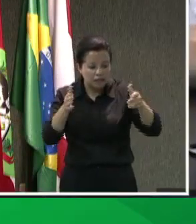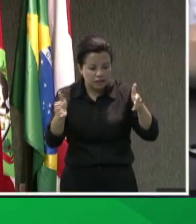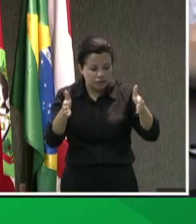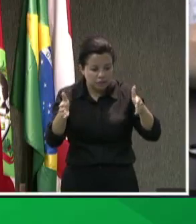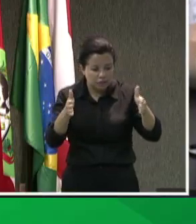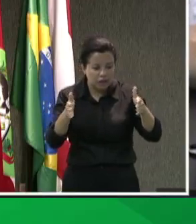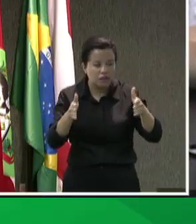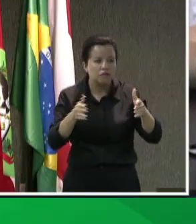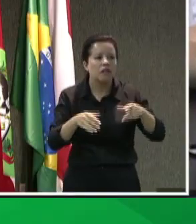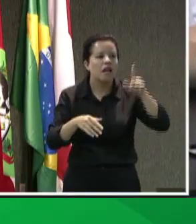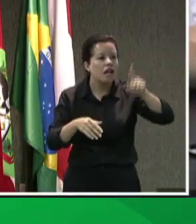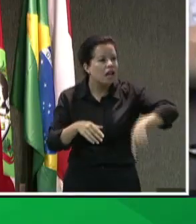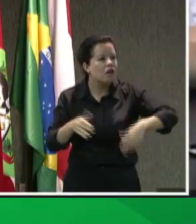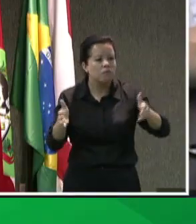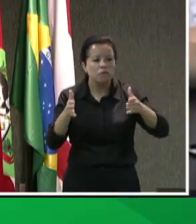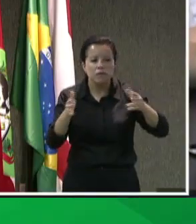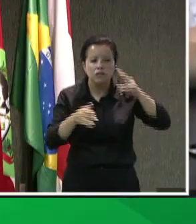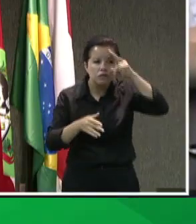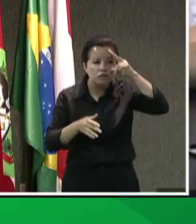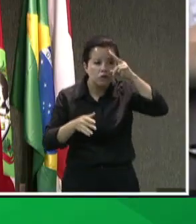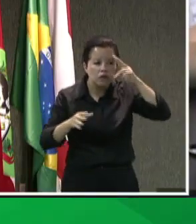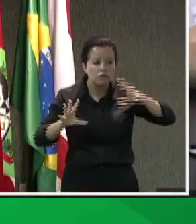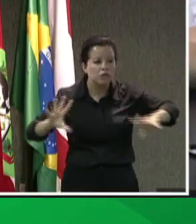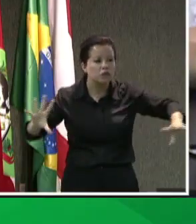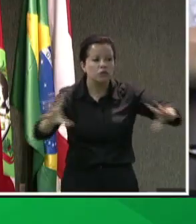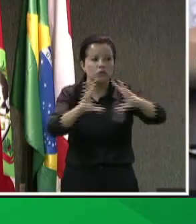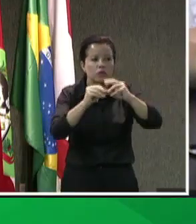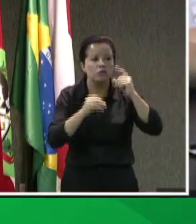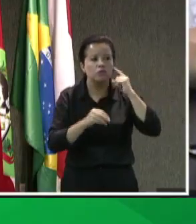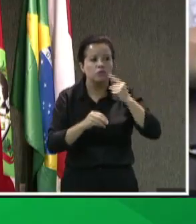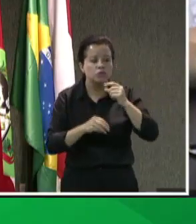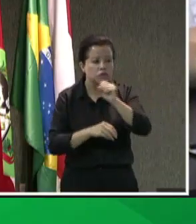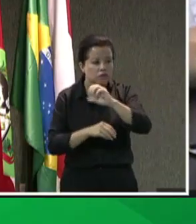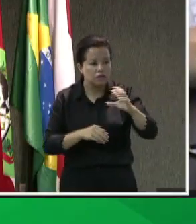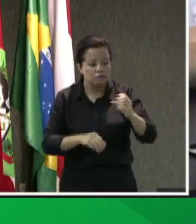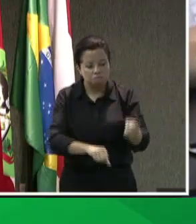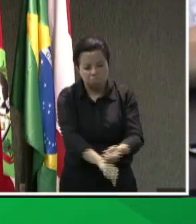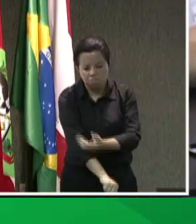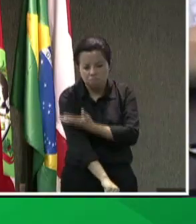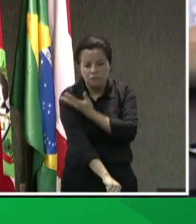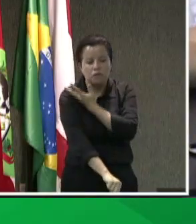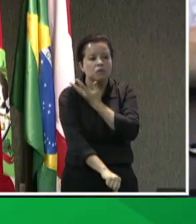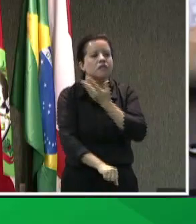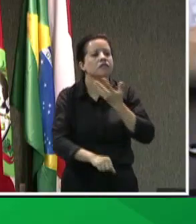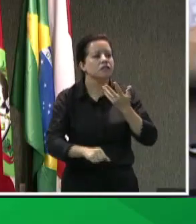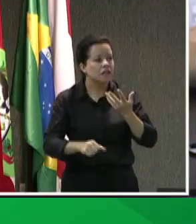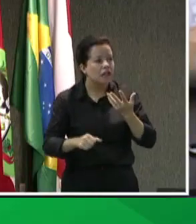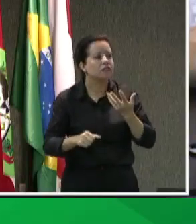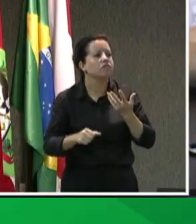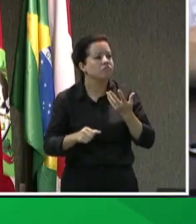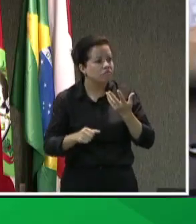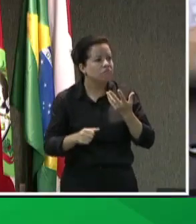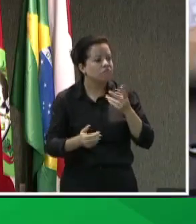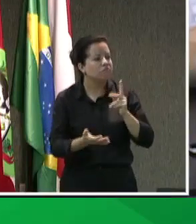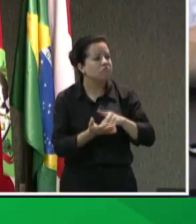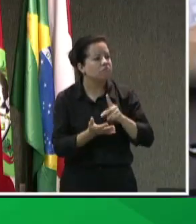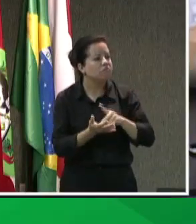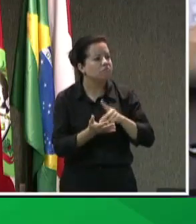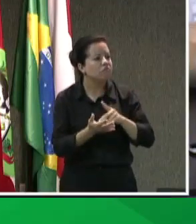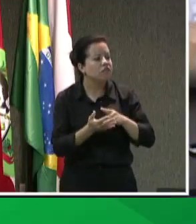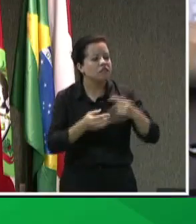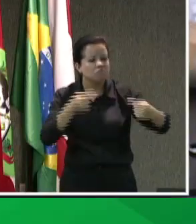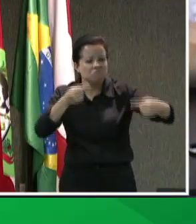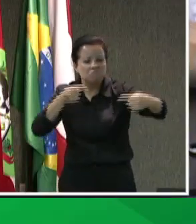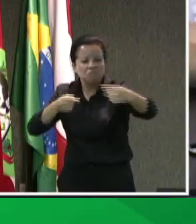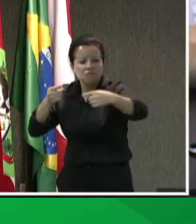Santa Catarina. E me sinto emocionado, até diante de que nós estamos de um debate